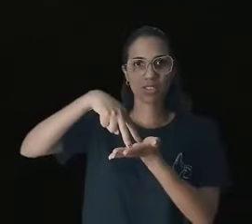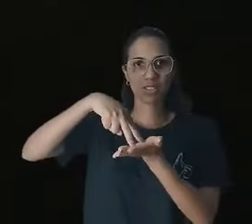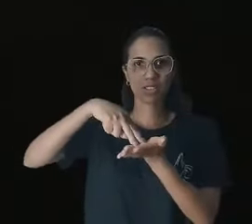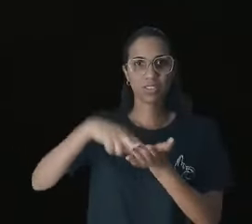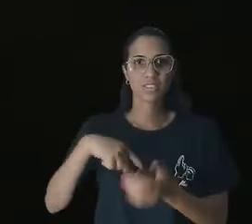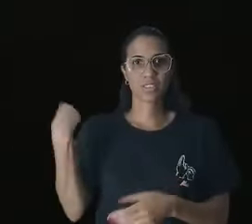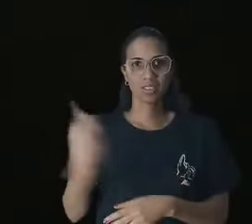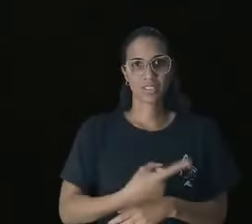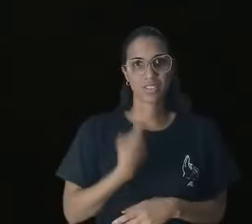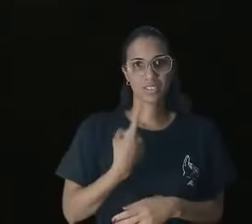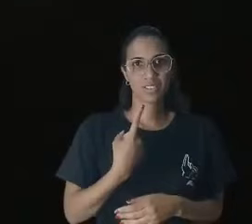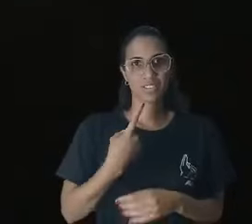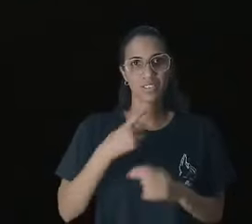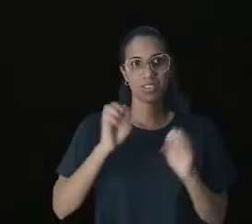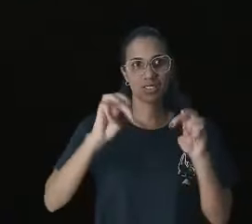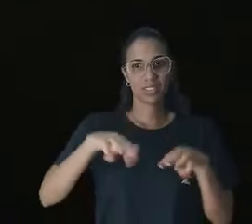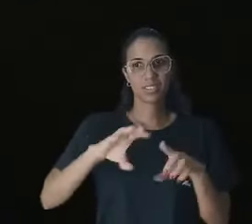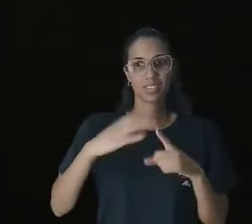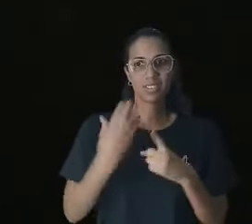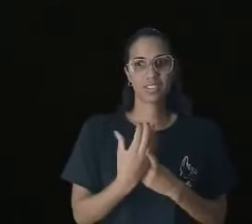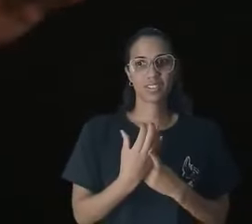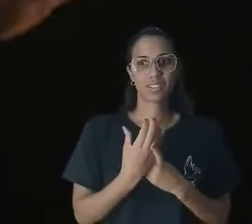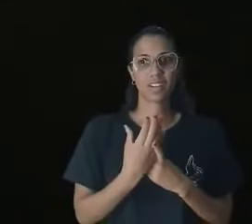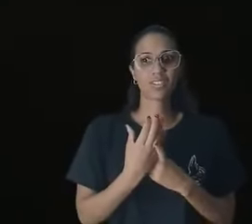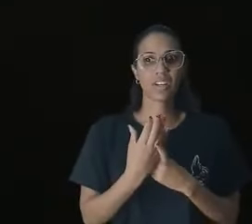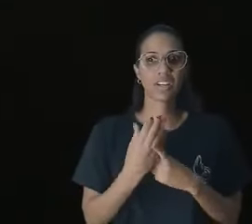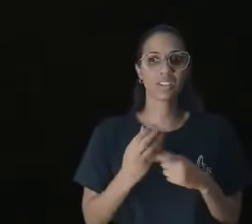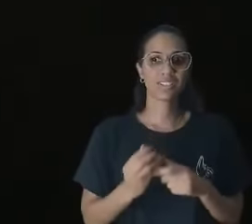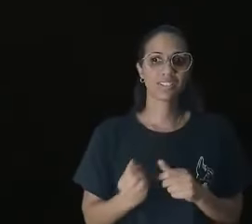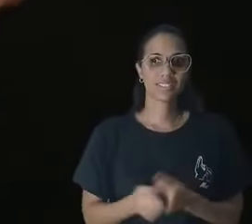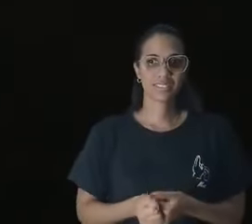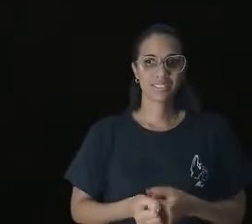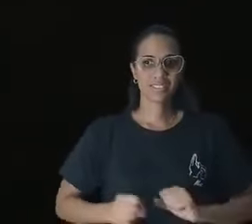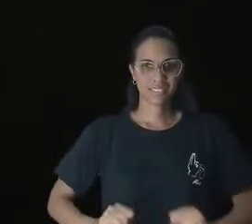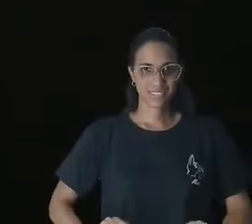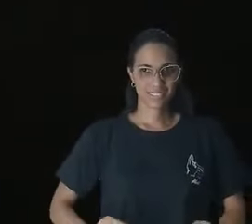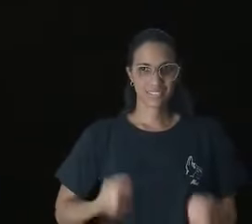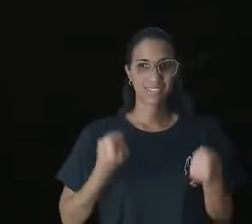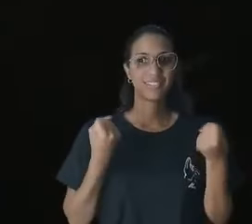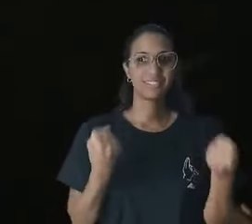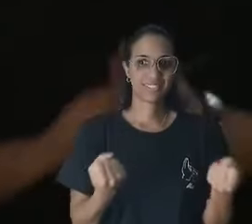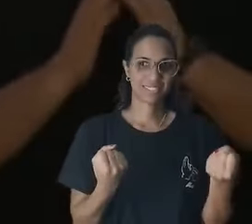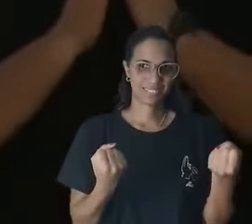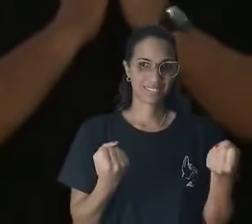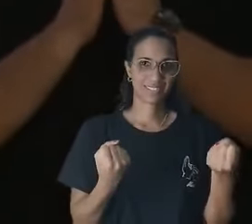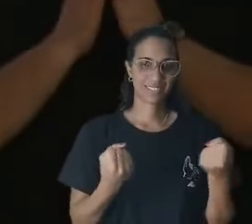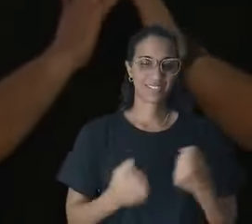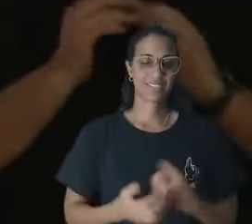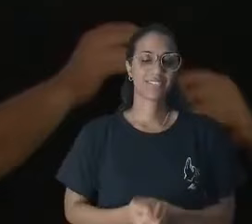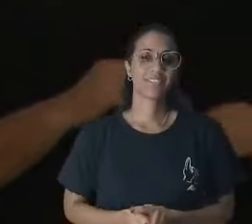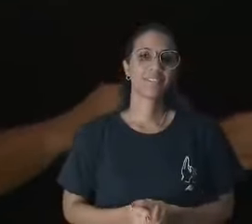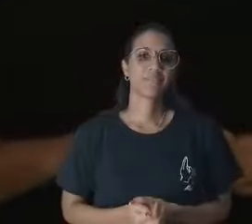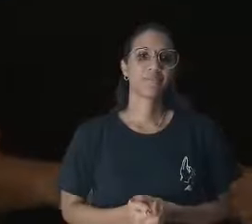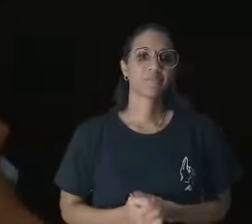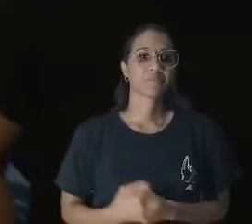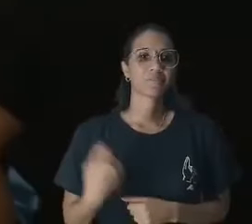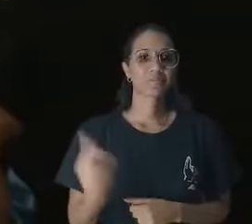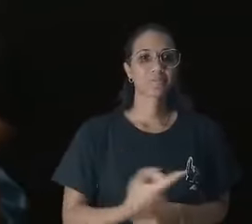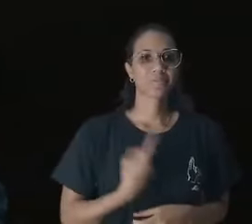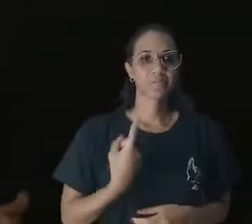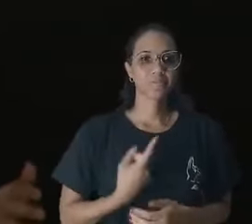terminar esse culto hoje. Houve um renascimento aqui, mas agora precisa vir um renascimento aí.